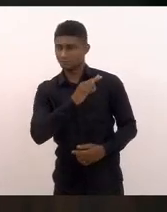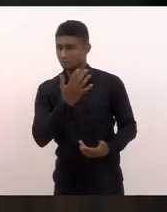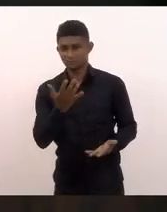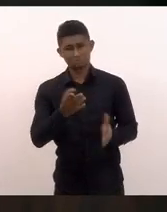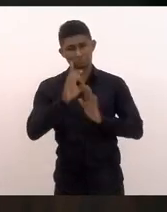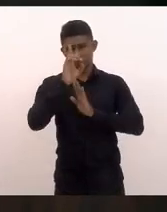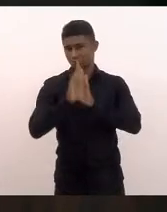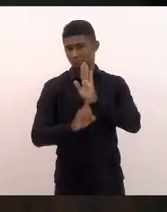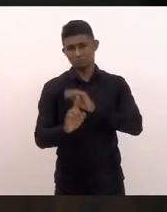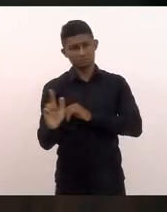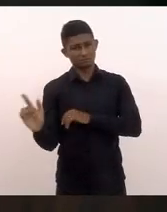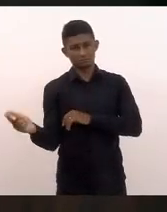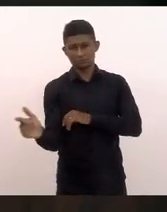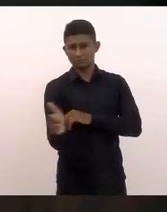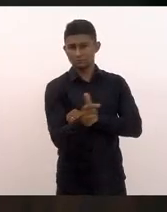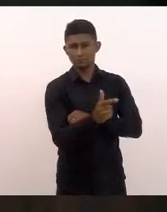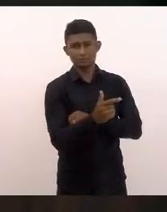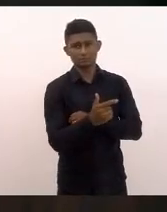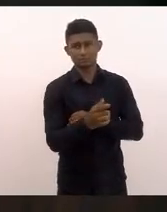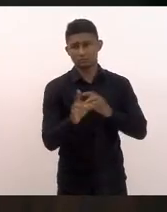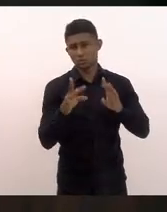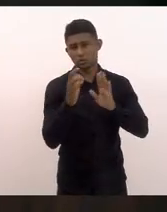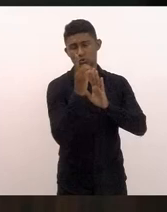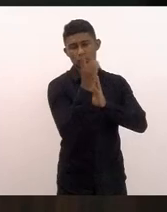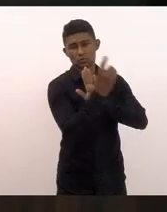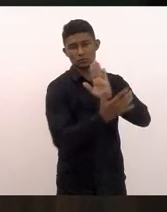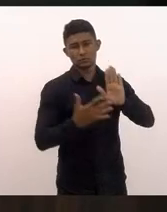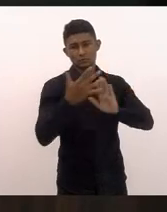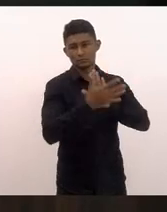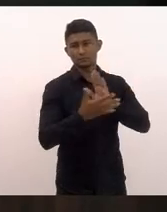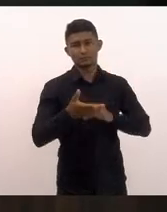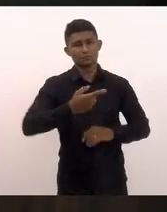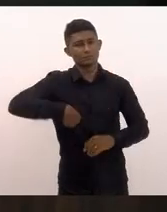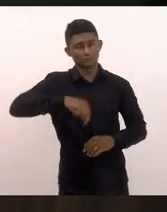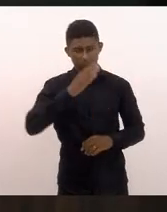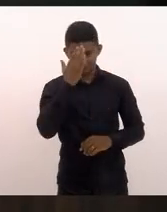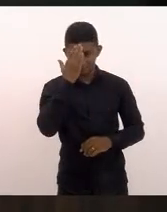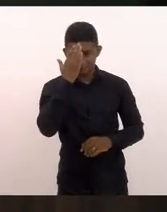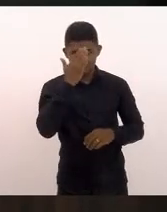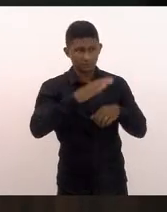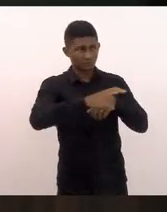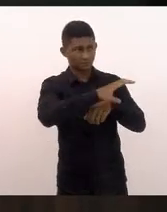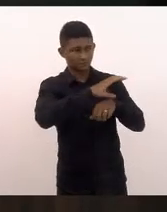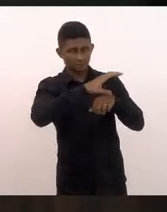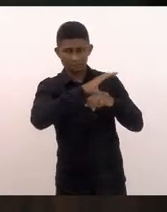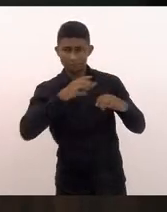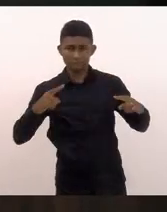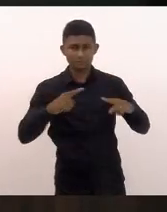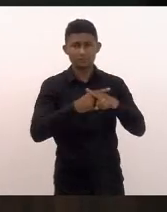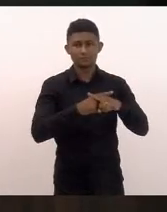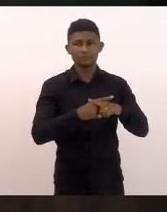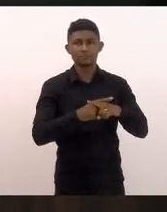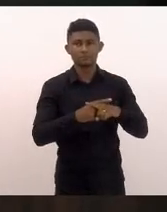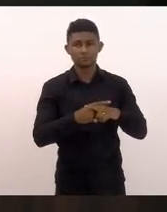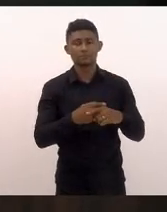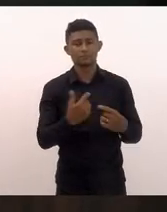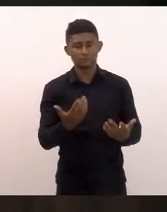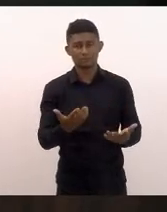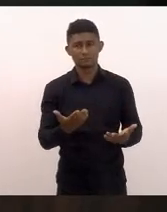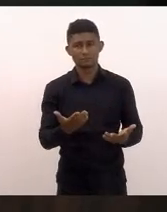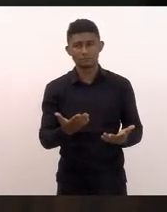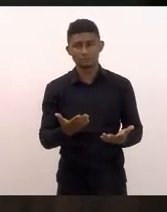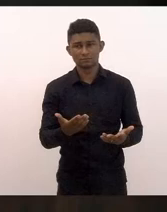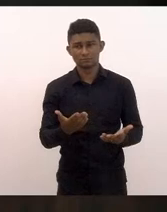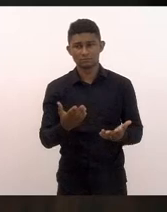salvo se for fazer por decreto. E por decreto nós sabemos que é incondicional. Então, com muita tranquilidade, Pobel,